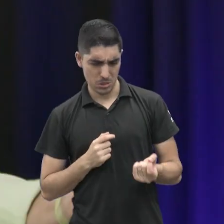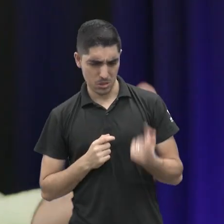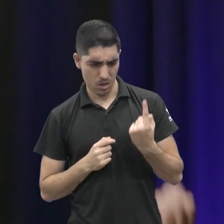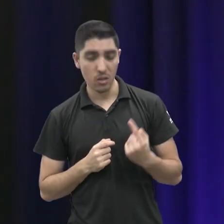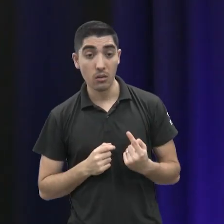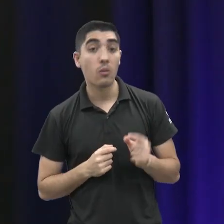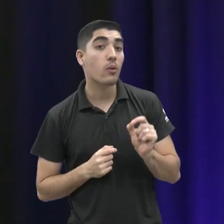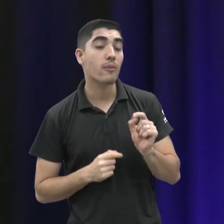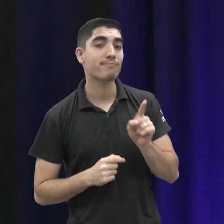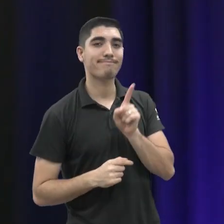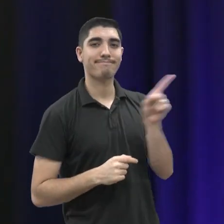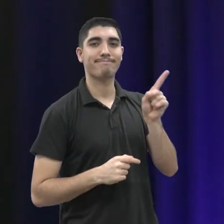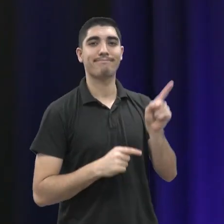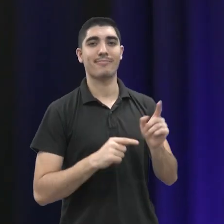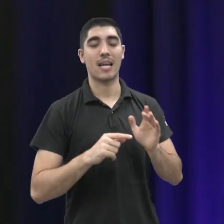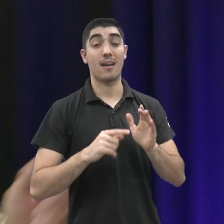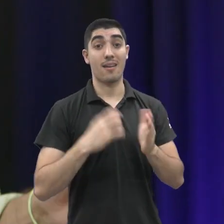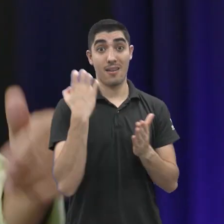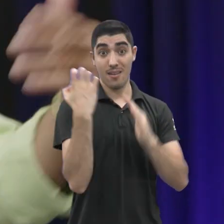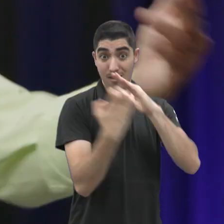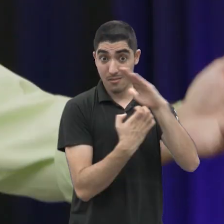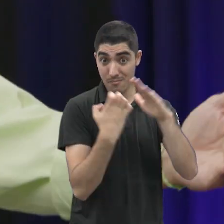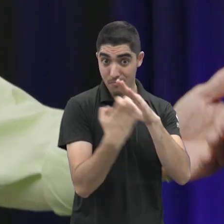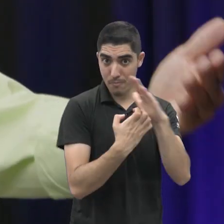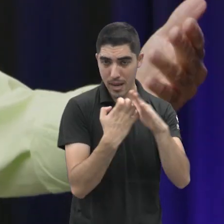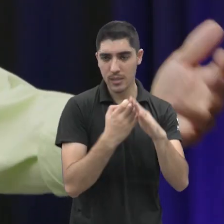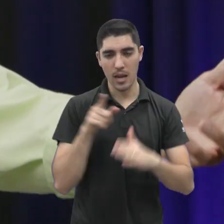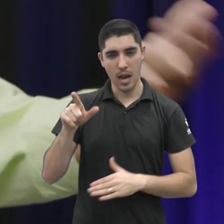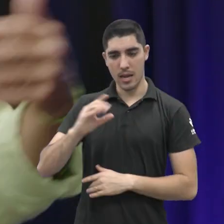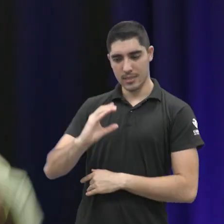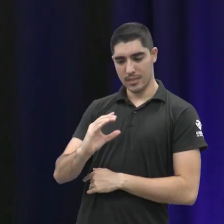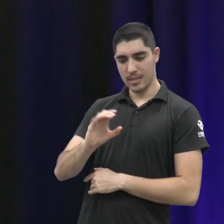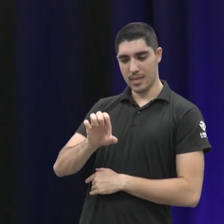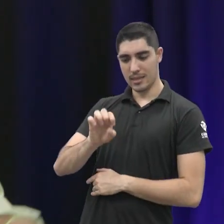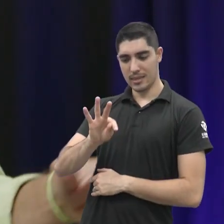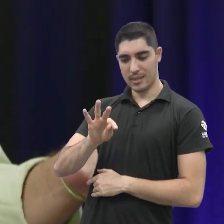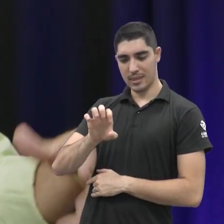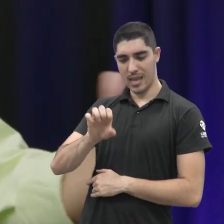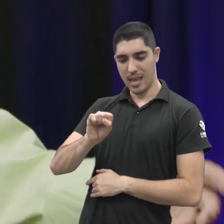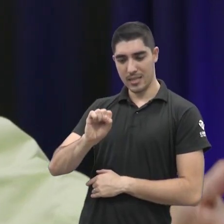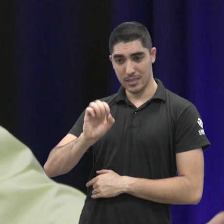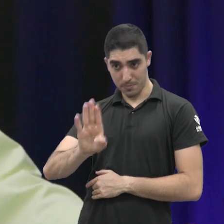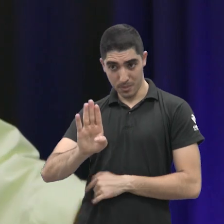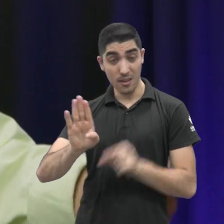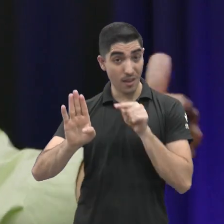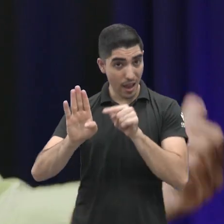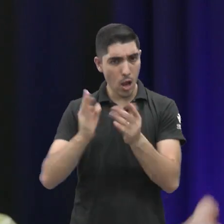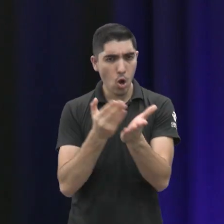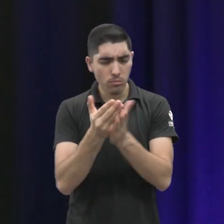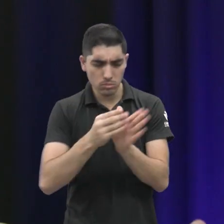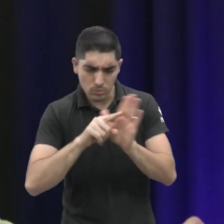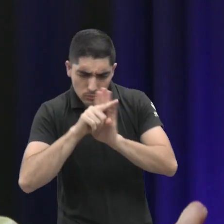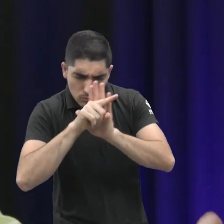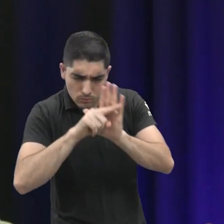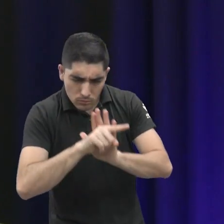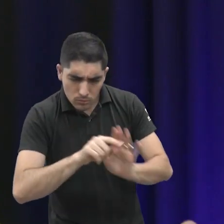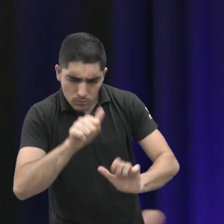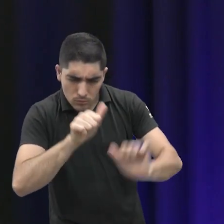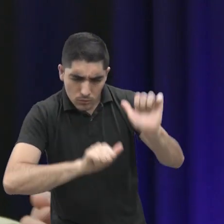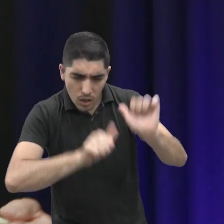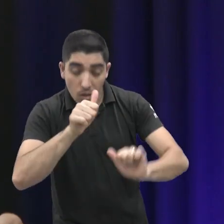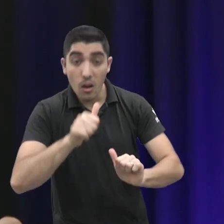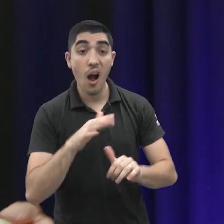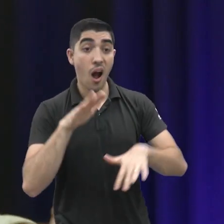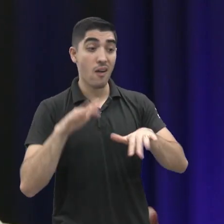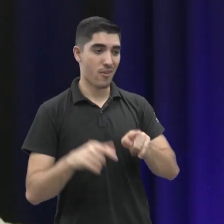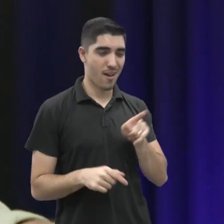Porque no lançamento de alguma empresa, então quem agia nesse caso era a CETESB, para identificar e tentar identificar qual que é a empresa,